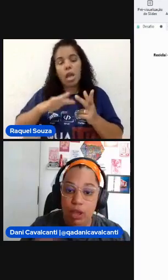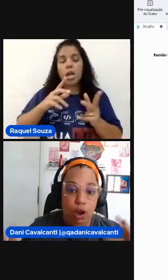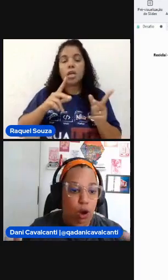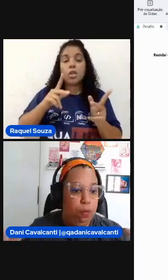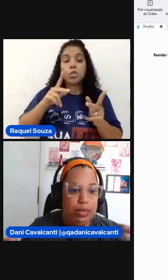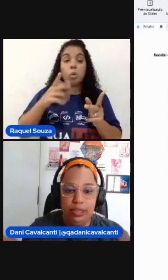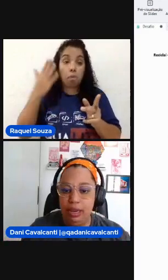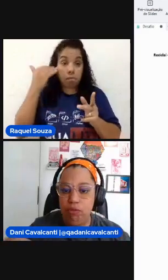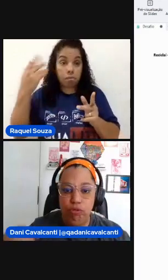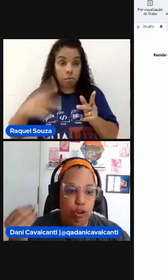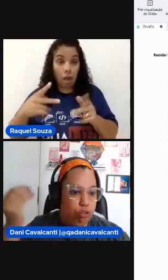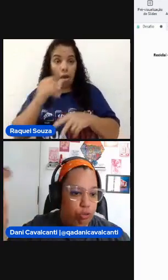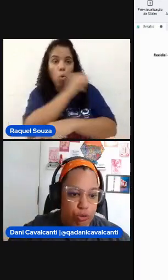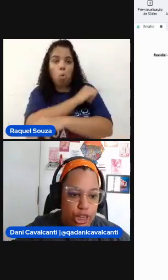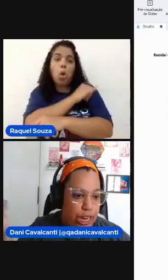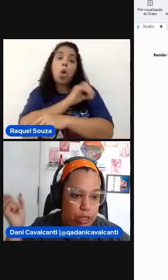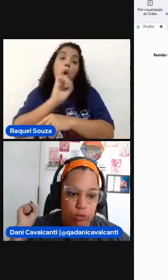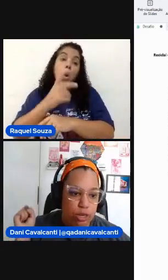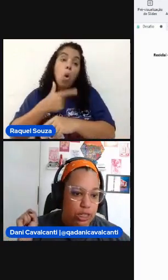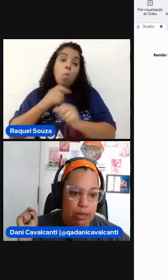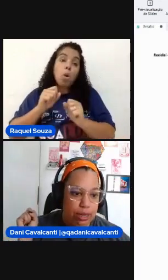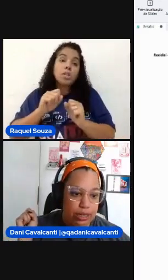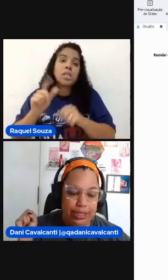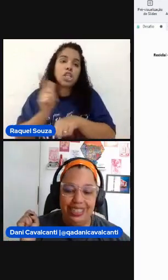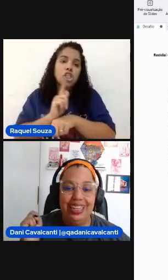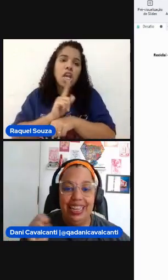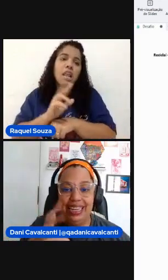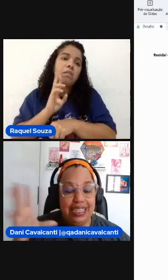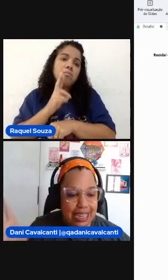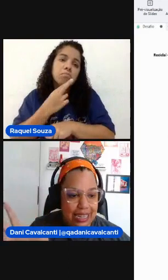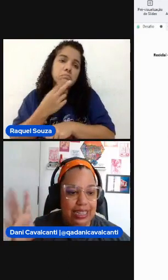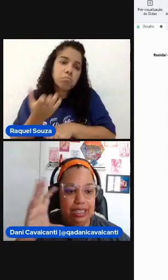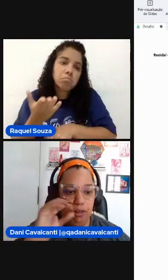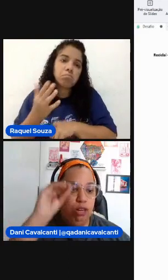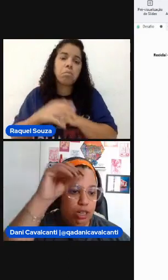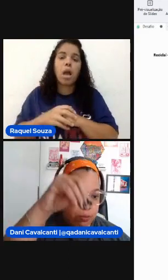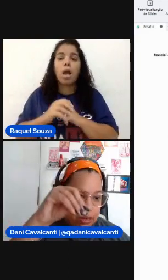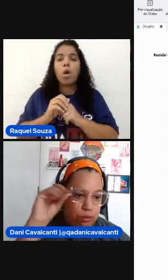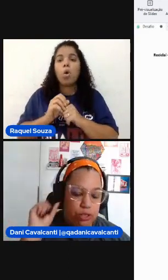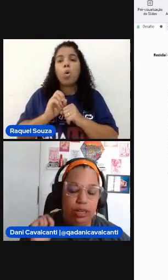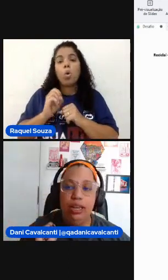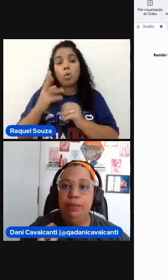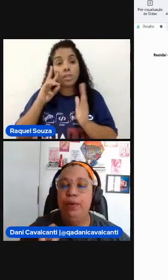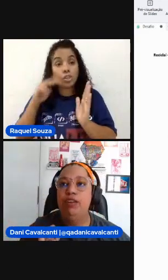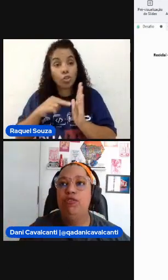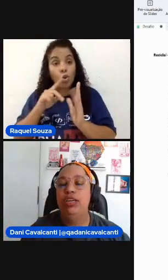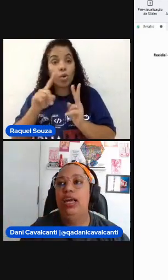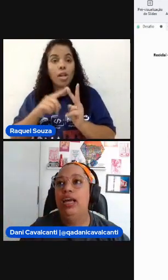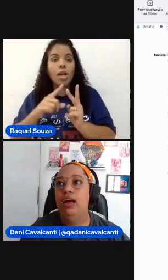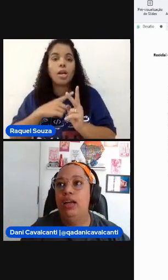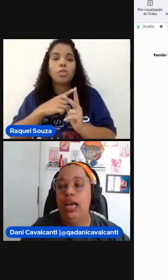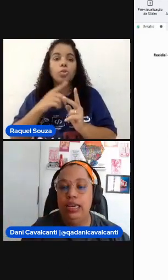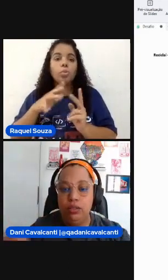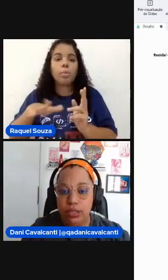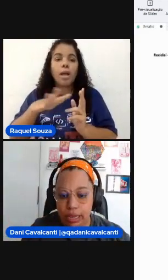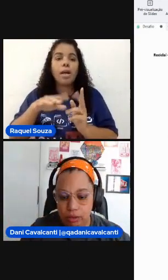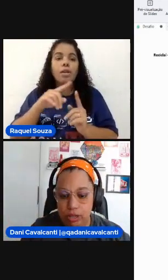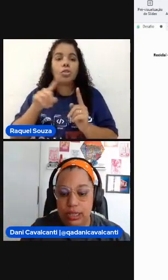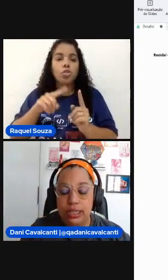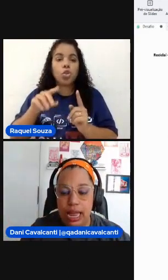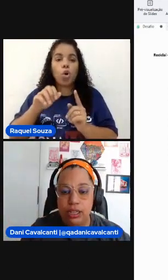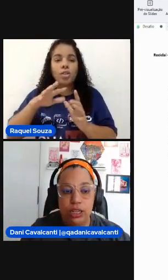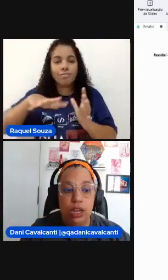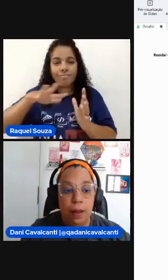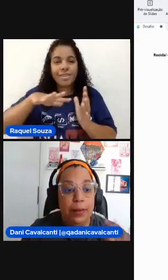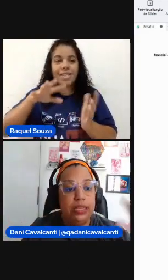Rio, ou pode ser o dono, o gerente de um restaurante, que seja olhando para a zona ali do centro